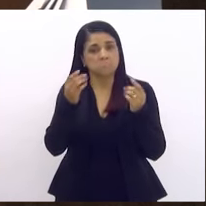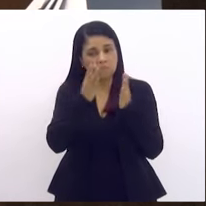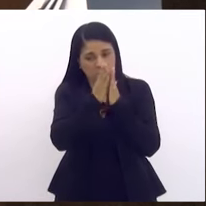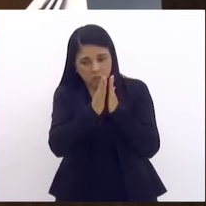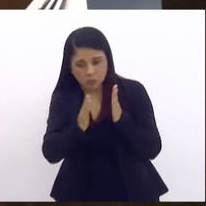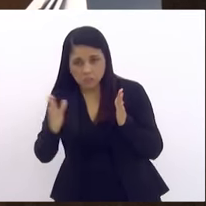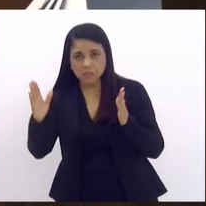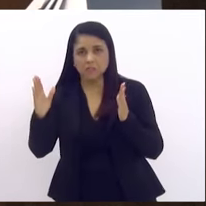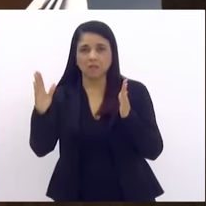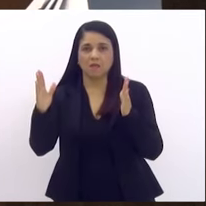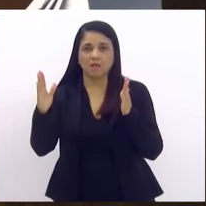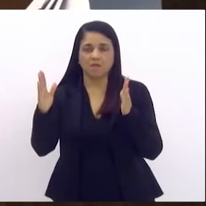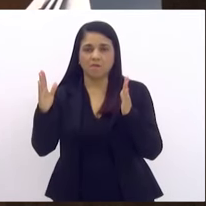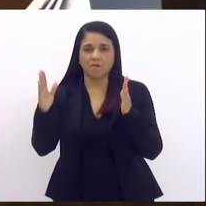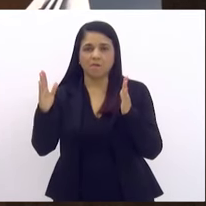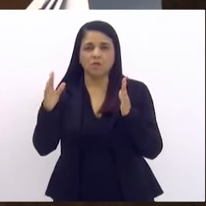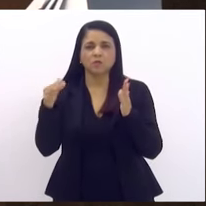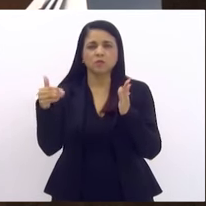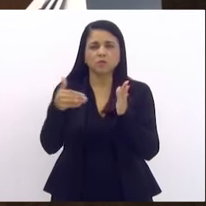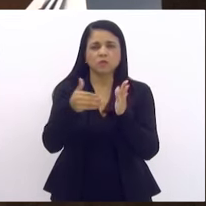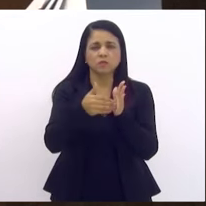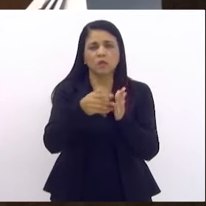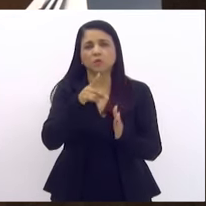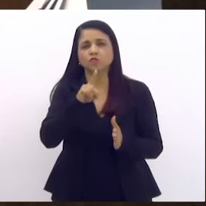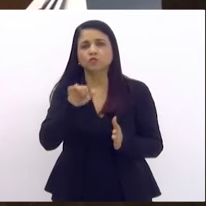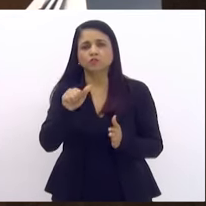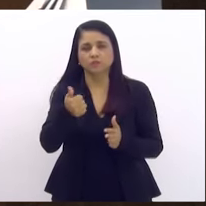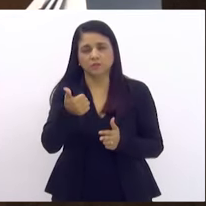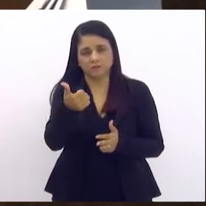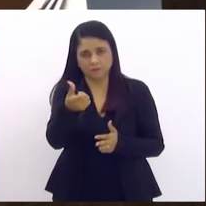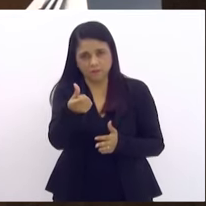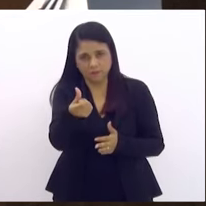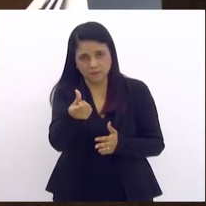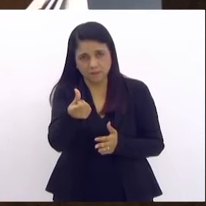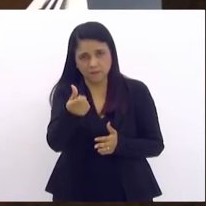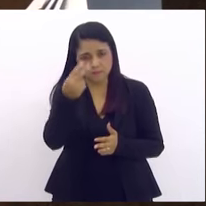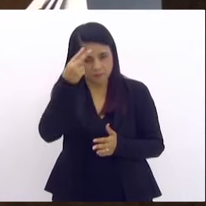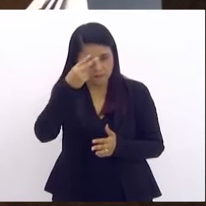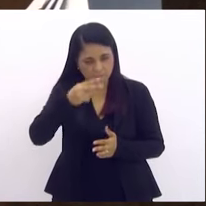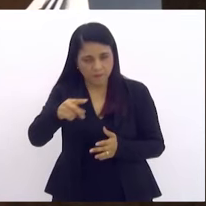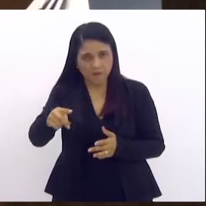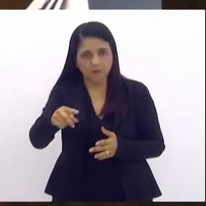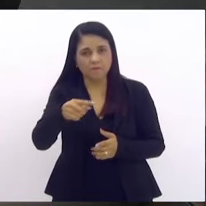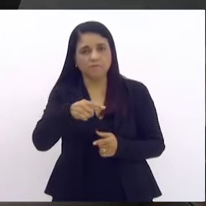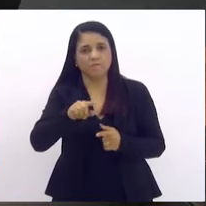isso até o dia 16 da semana que